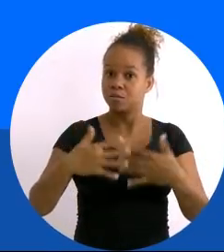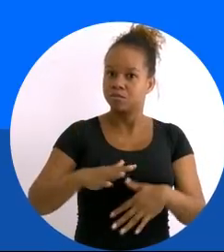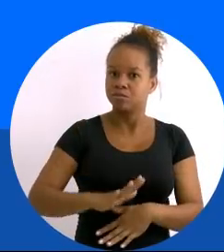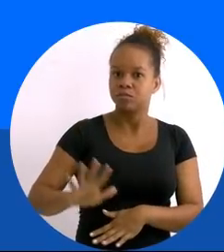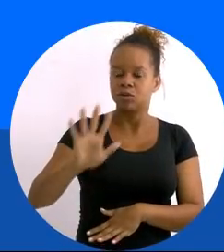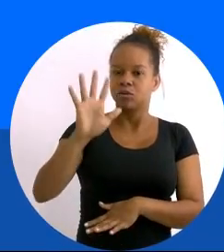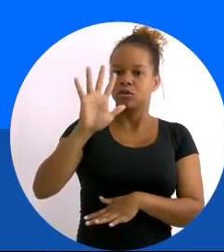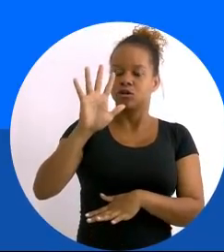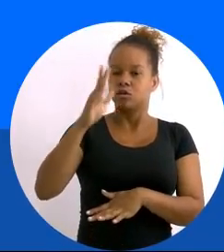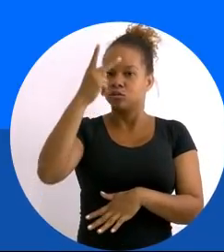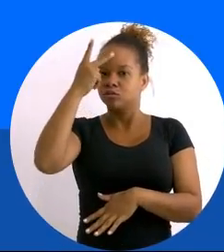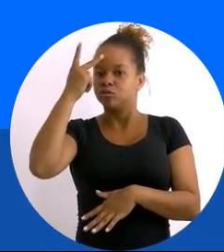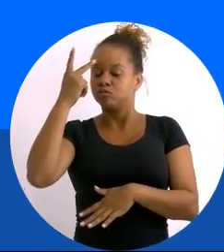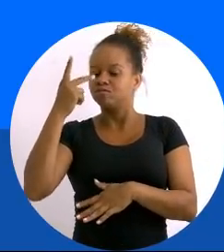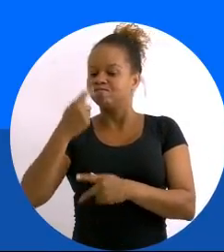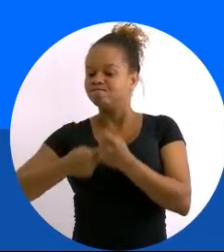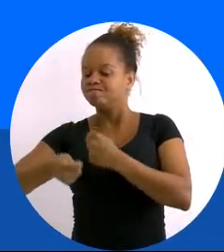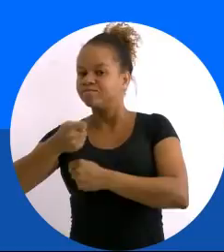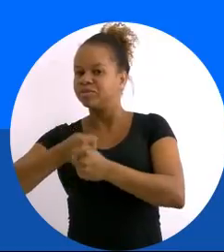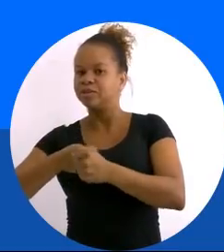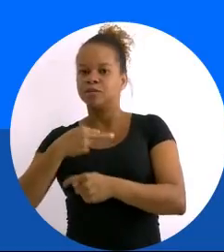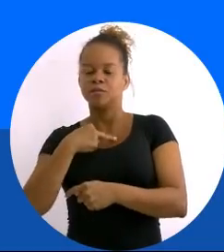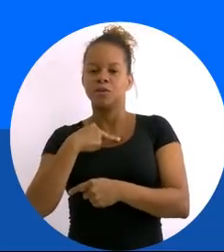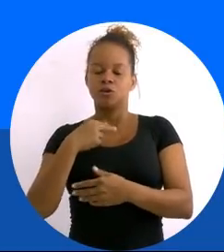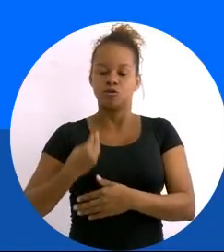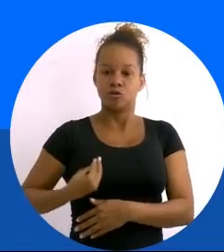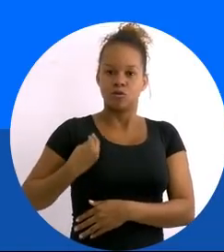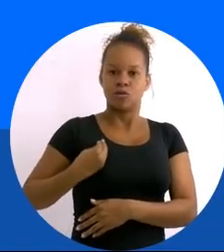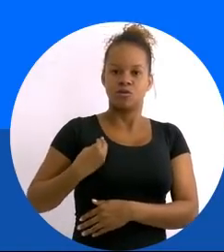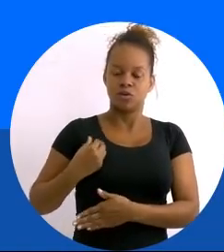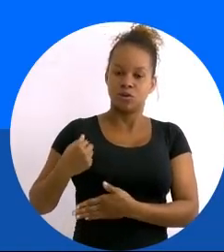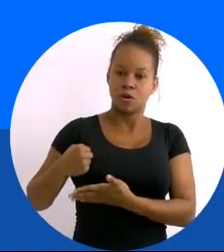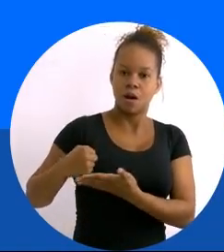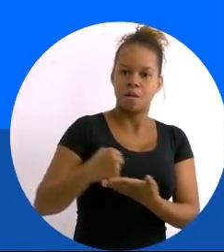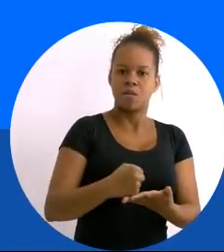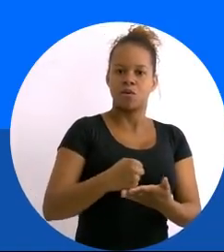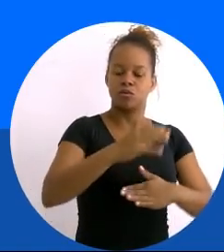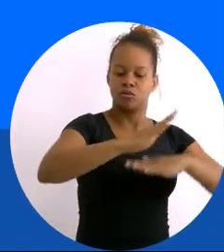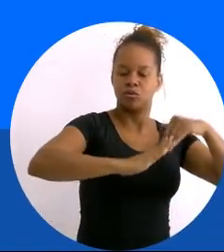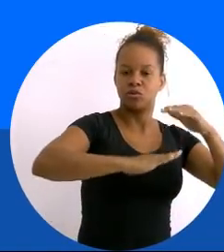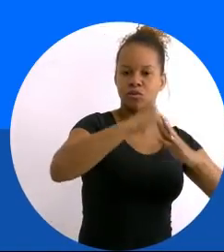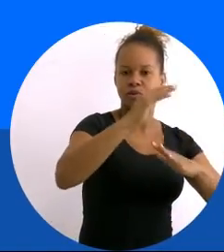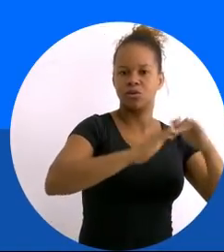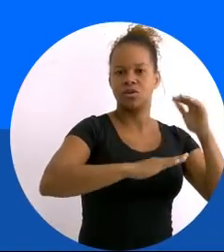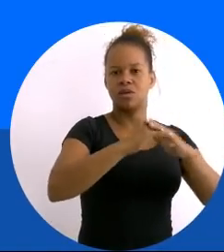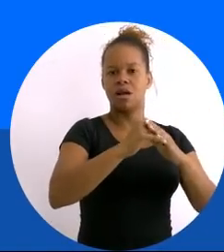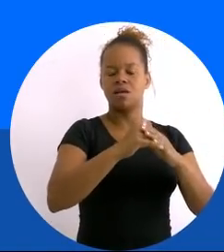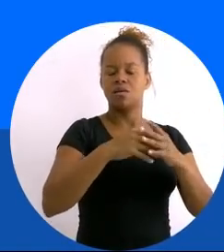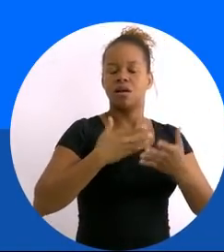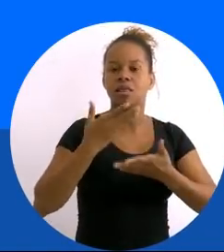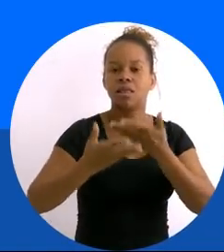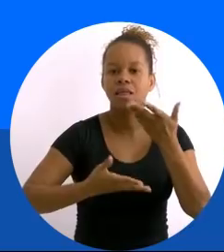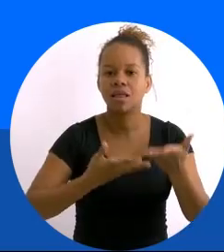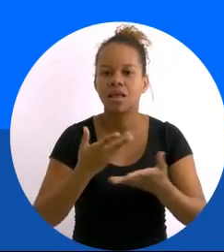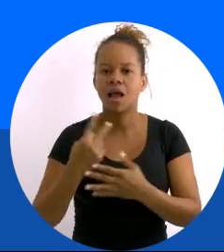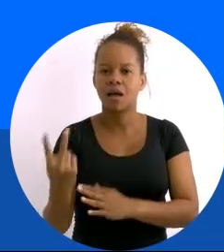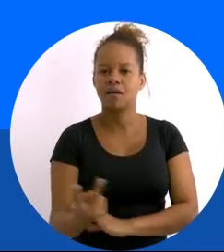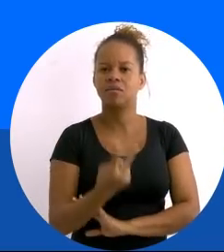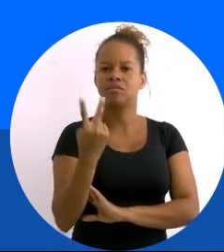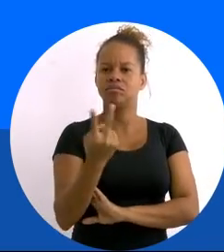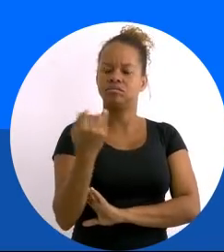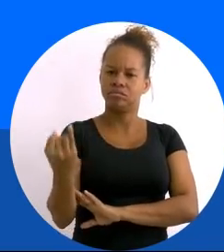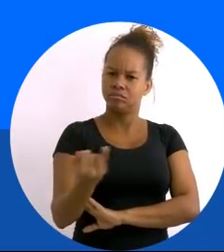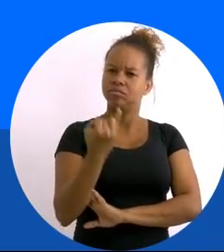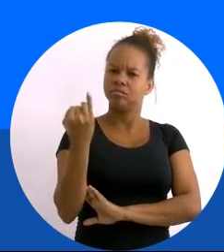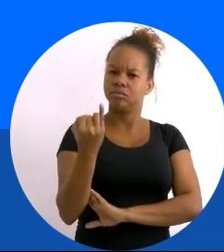dos empreendimentos não pode sobreviver sem o apoio dos funcionários e uma dedicação a valores